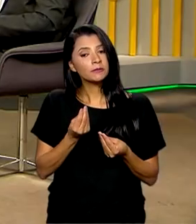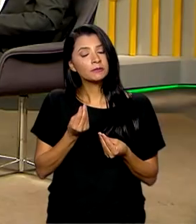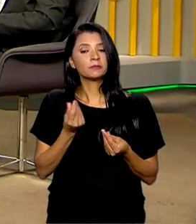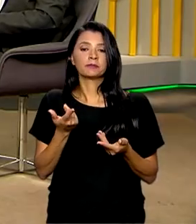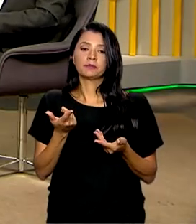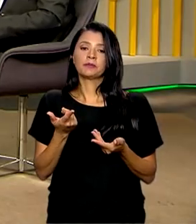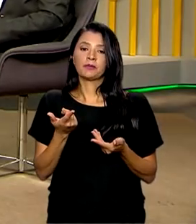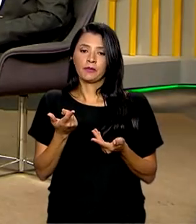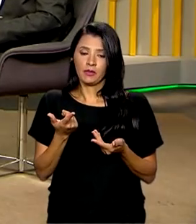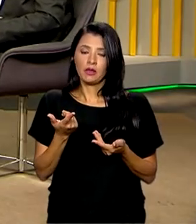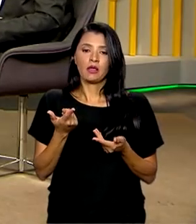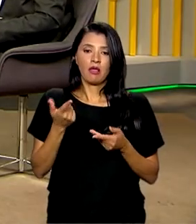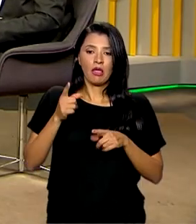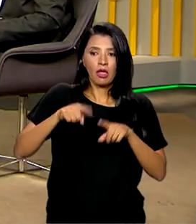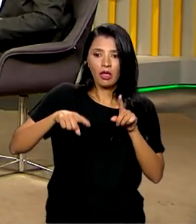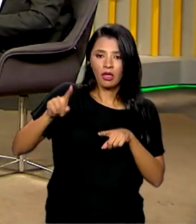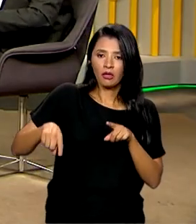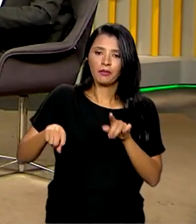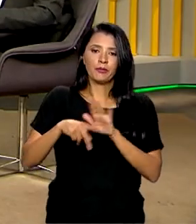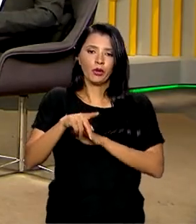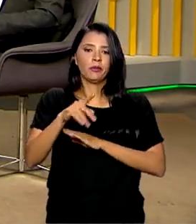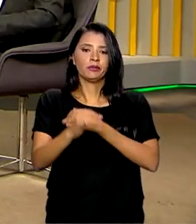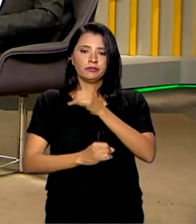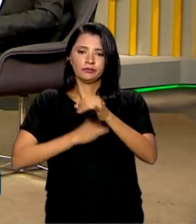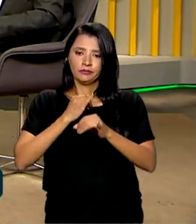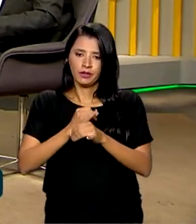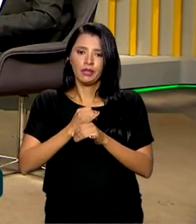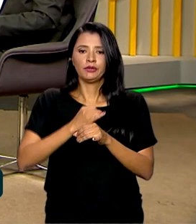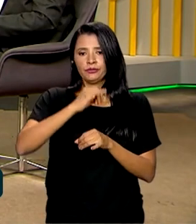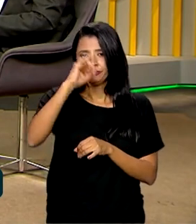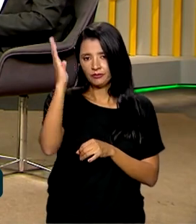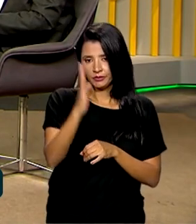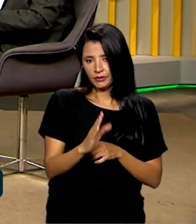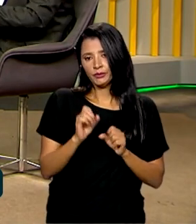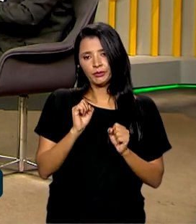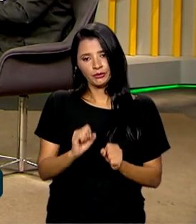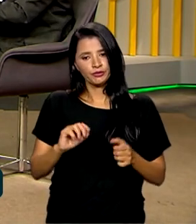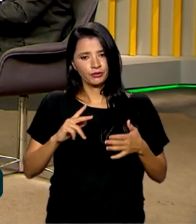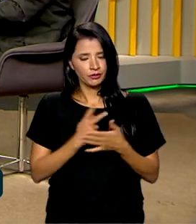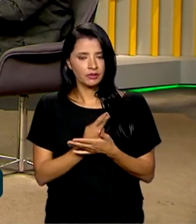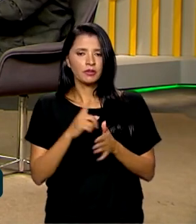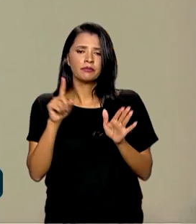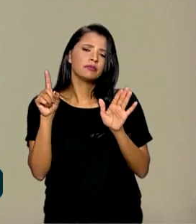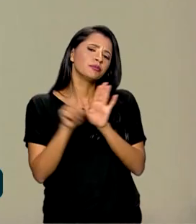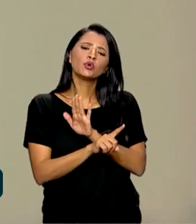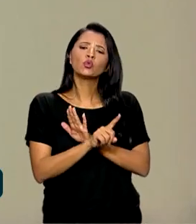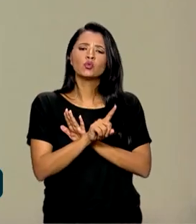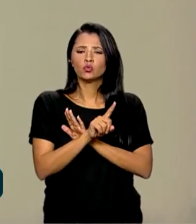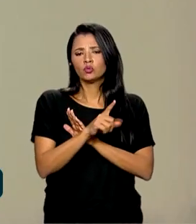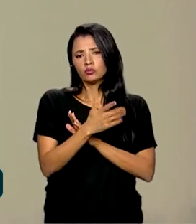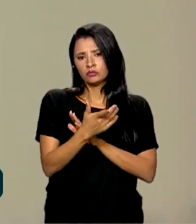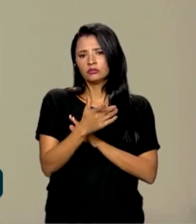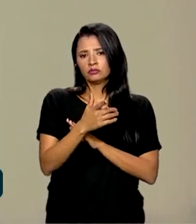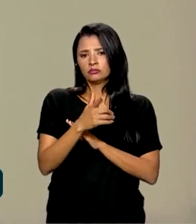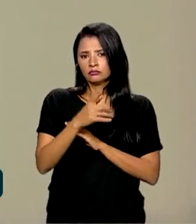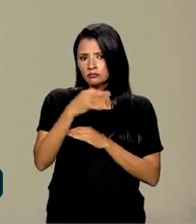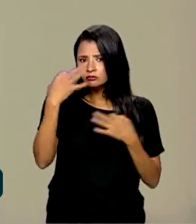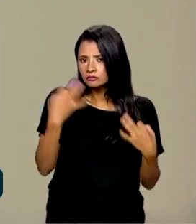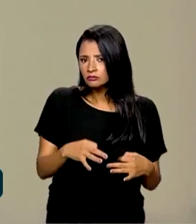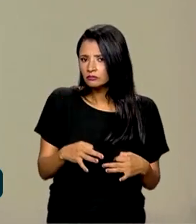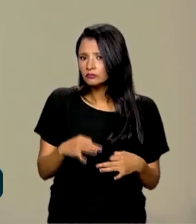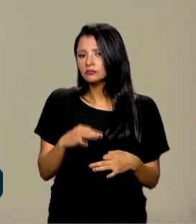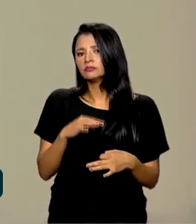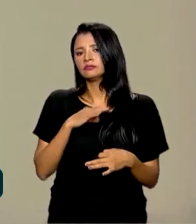as instabilidades da internet, Brasil afora, que pode acontecer. Uma pergunta assim, bem pontual.